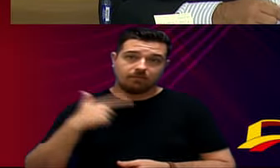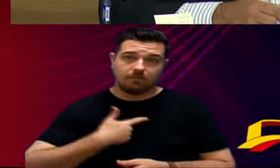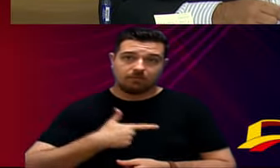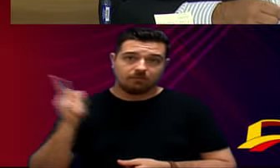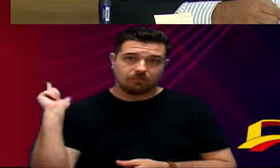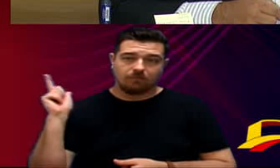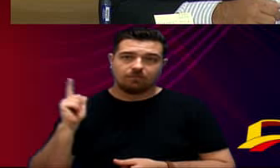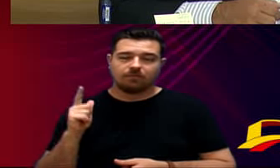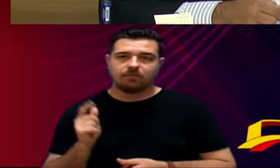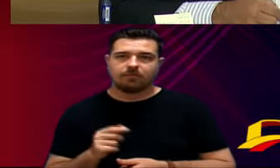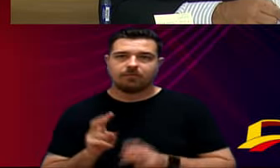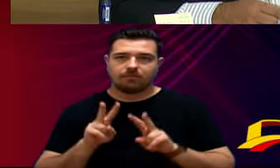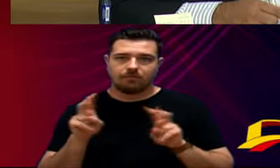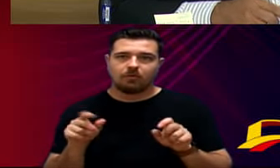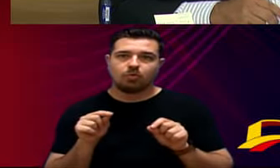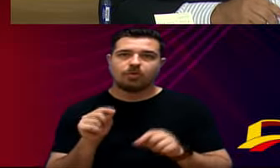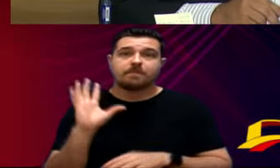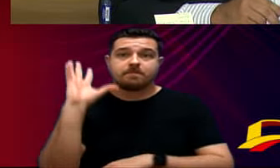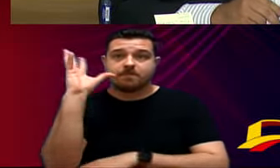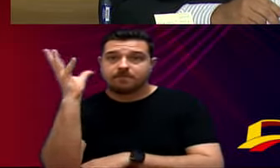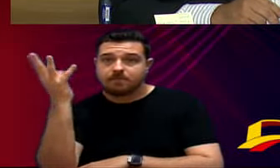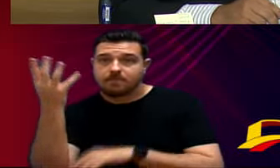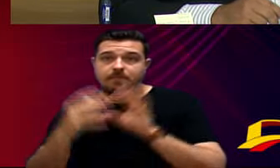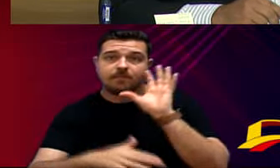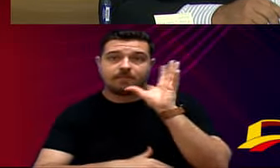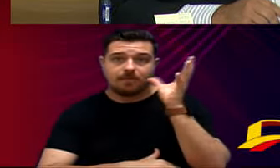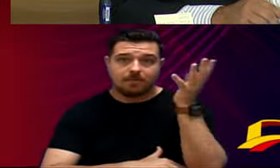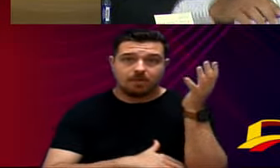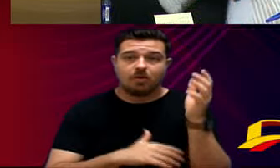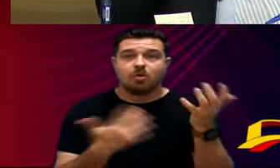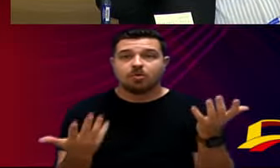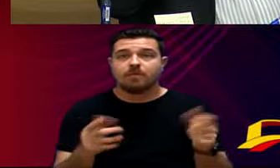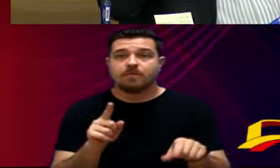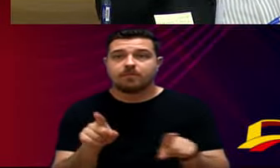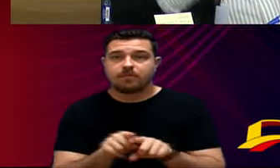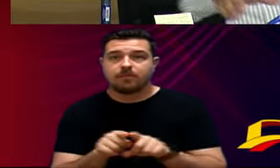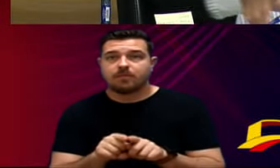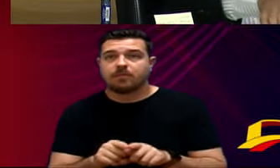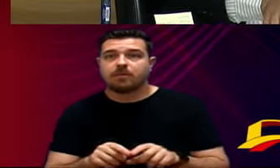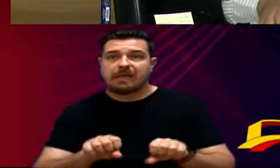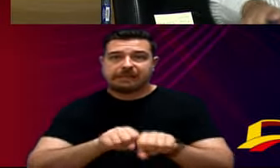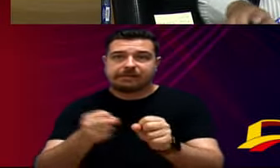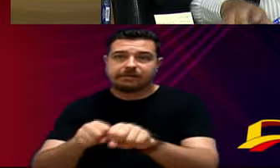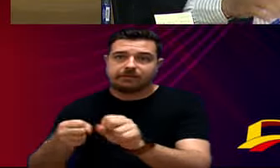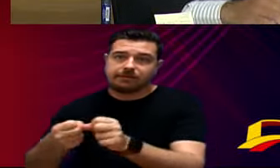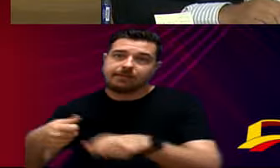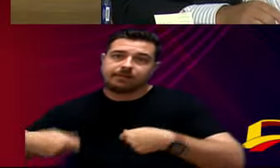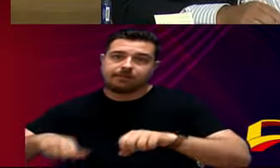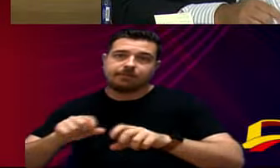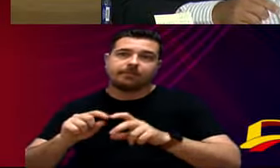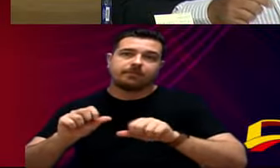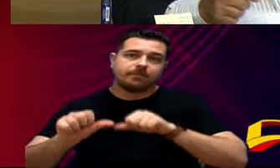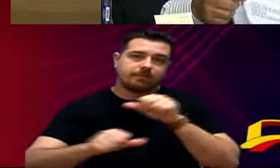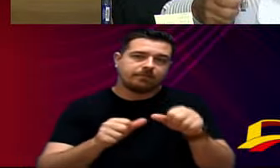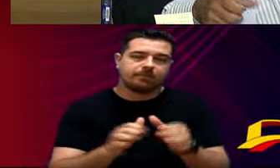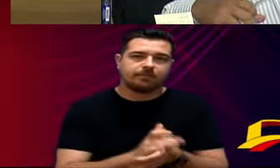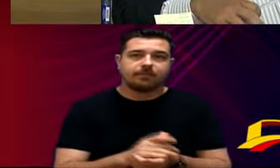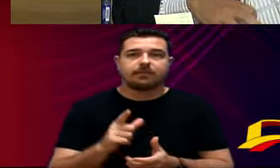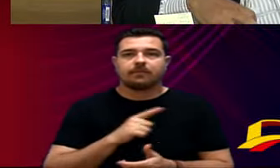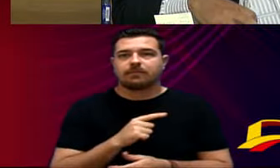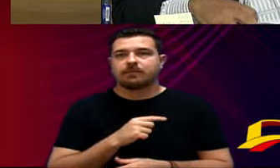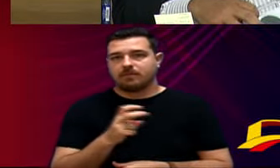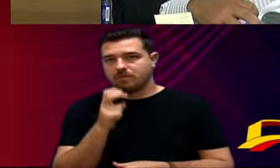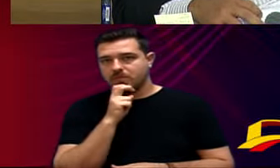em relação arborização e recuperação das áreas degradadas né Nós temos em Sorocaba